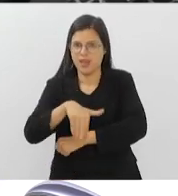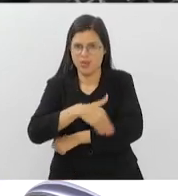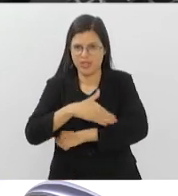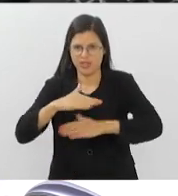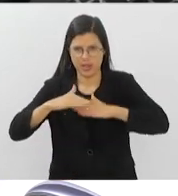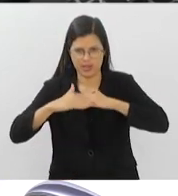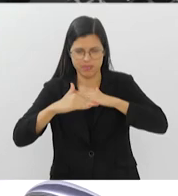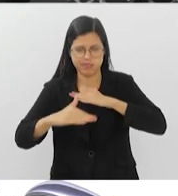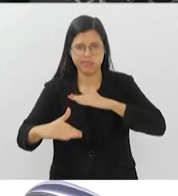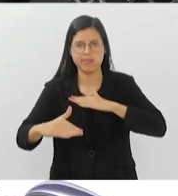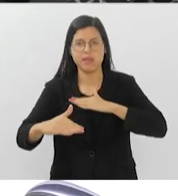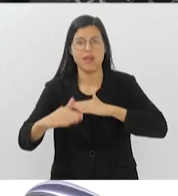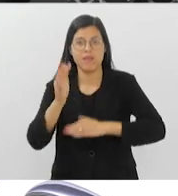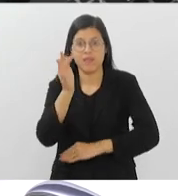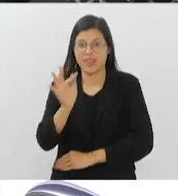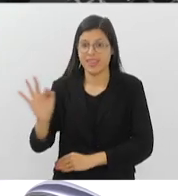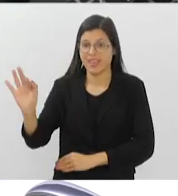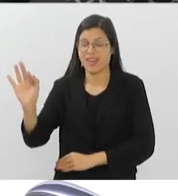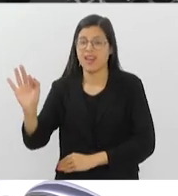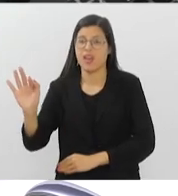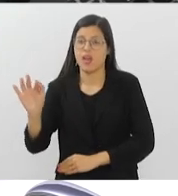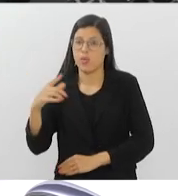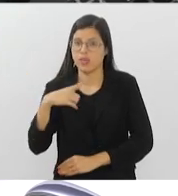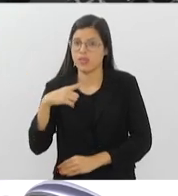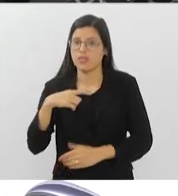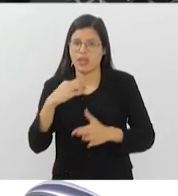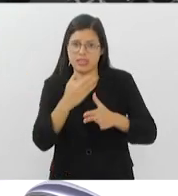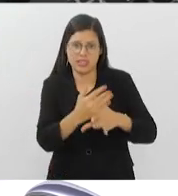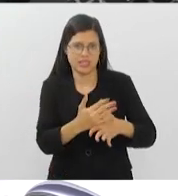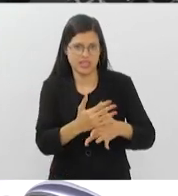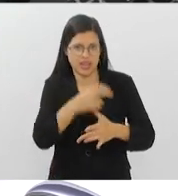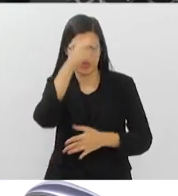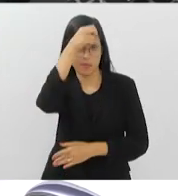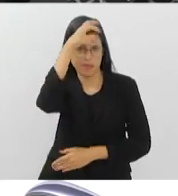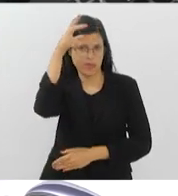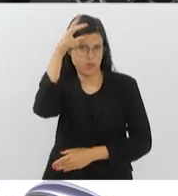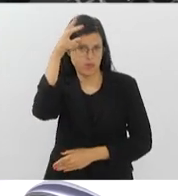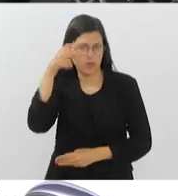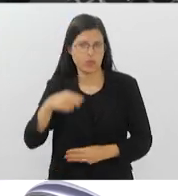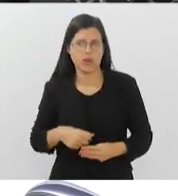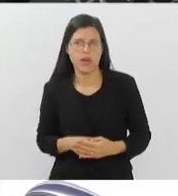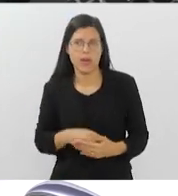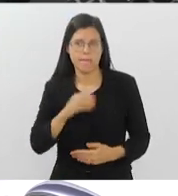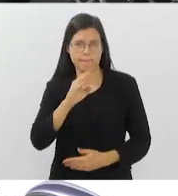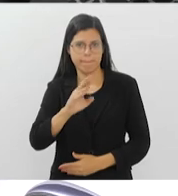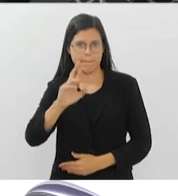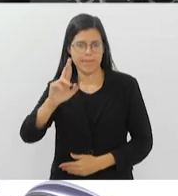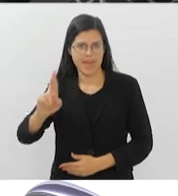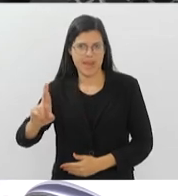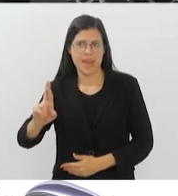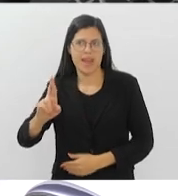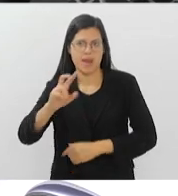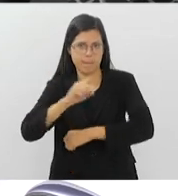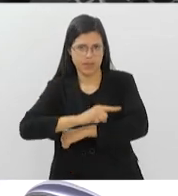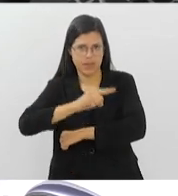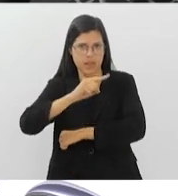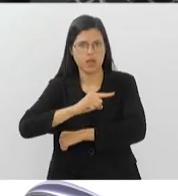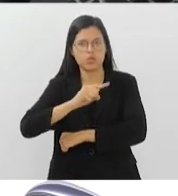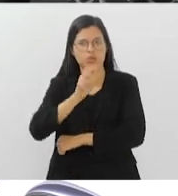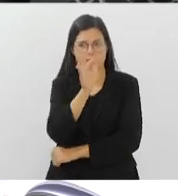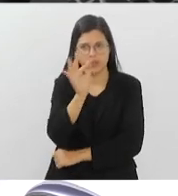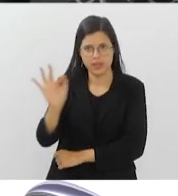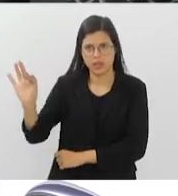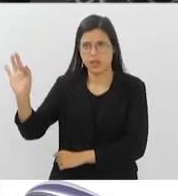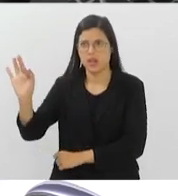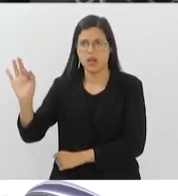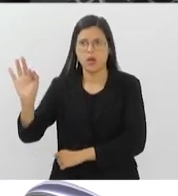federal e pedagiada municipal, né? As BRs que têm pedágio são federais e a